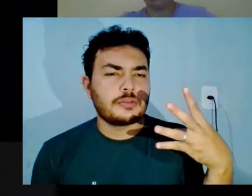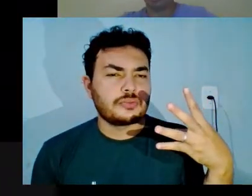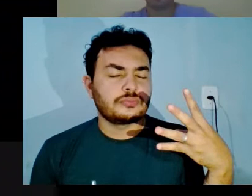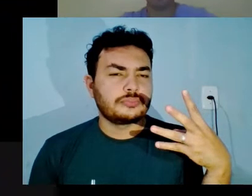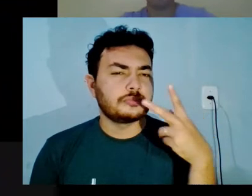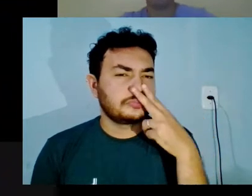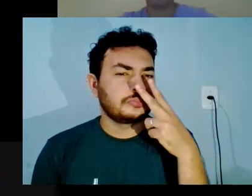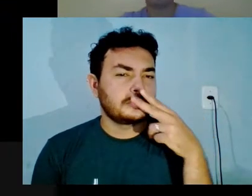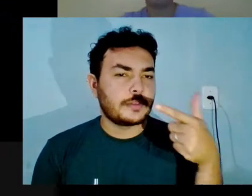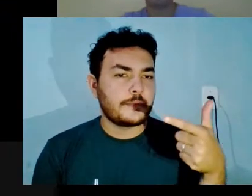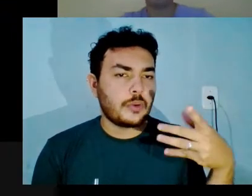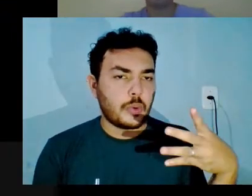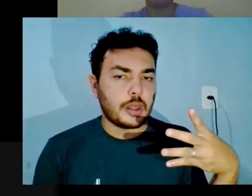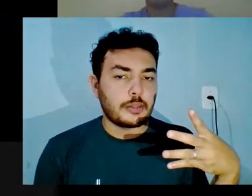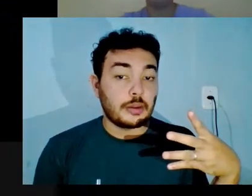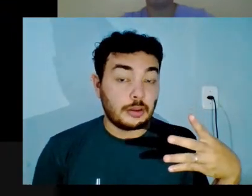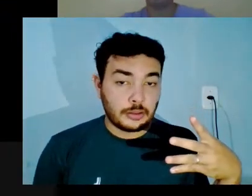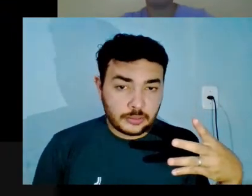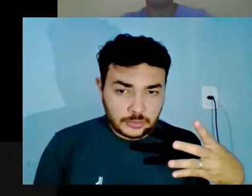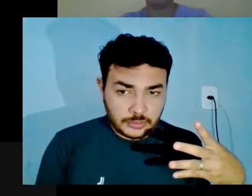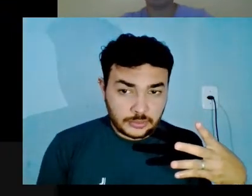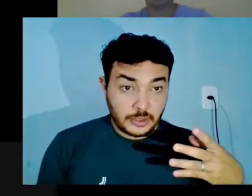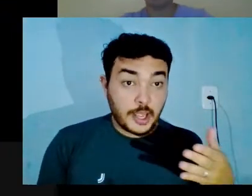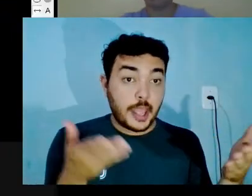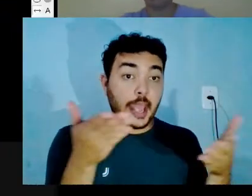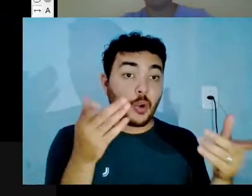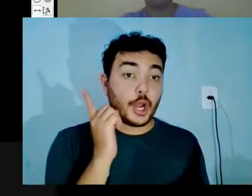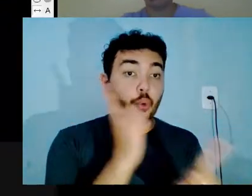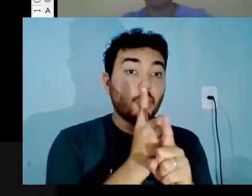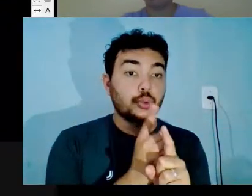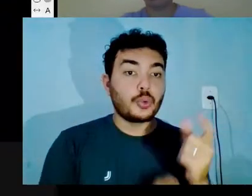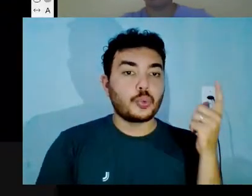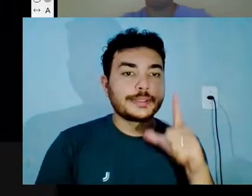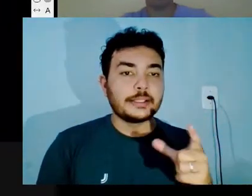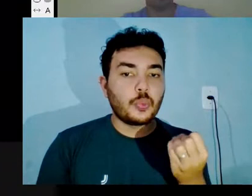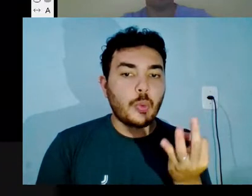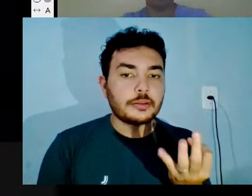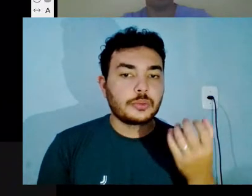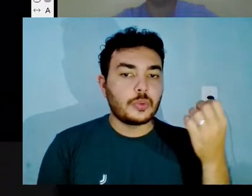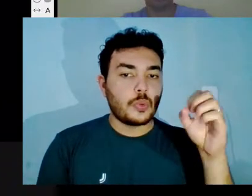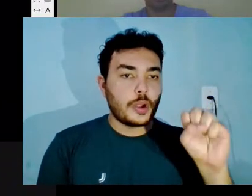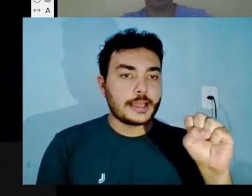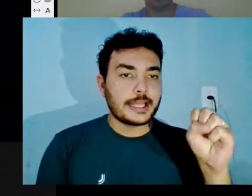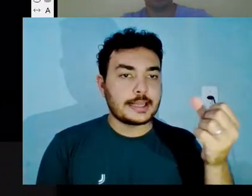12, né? Acho que é isso mesmo, 24 vezes 10 a menos 12. O valor que eles encontraram agora foi maior, né? Foi de